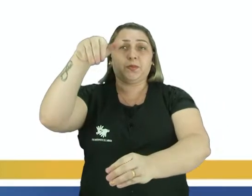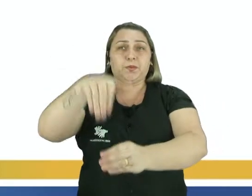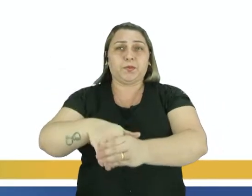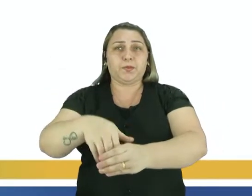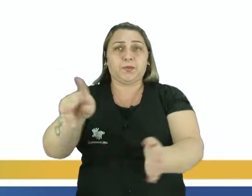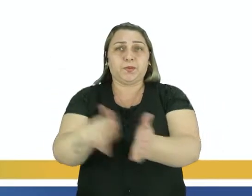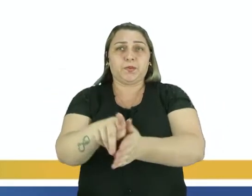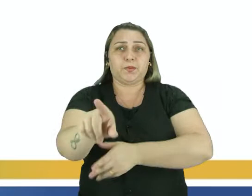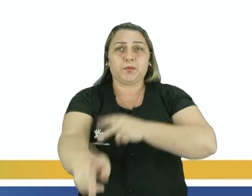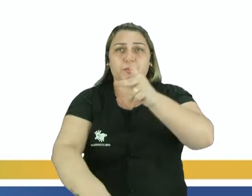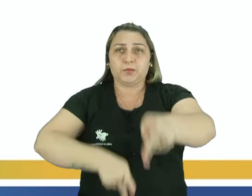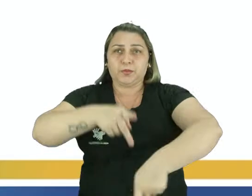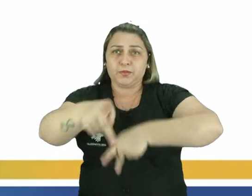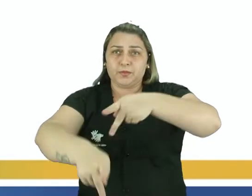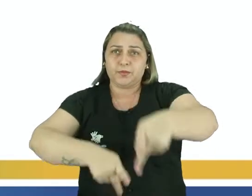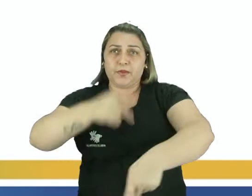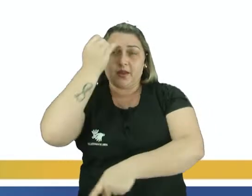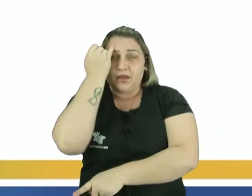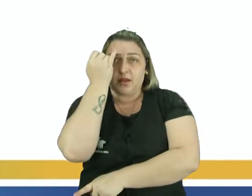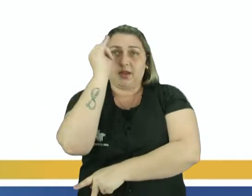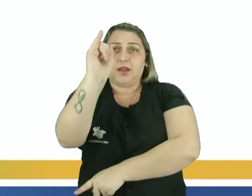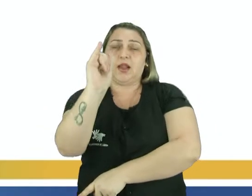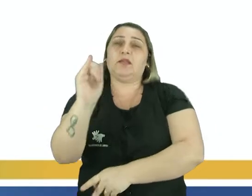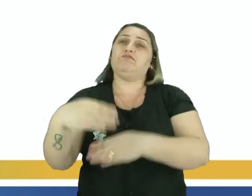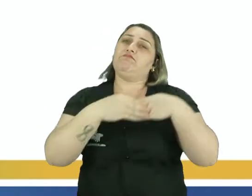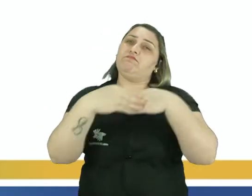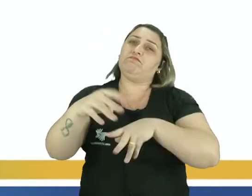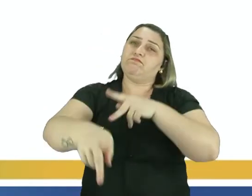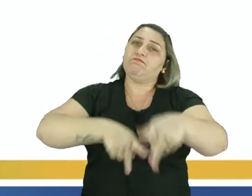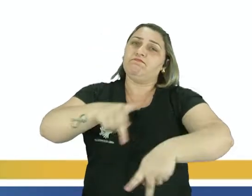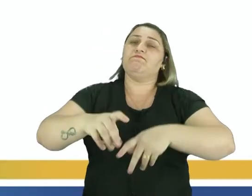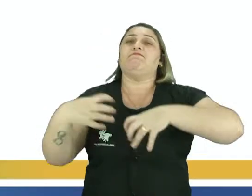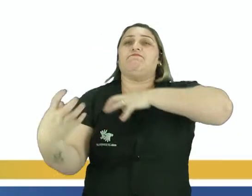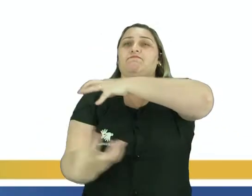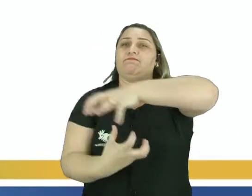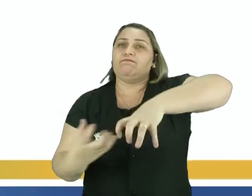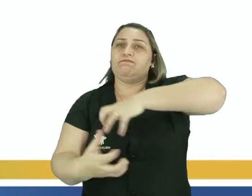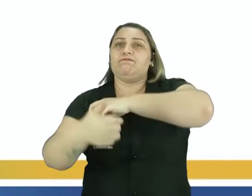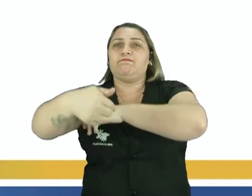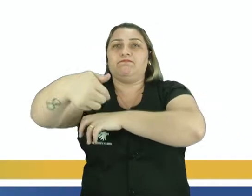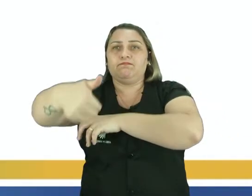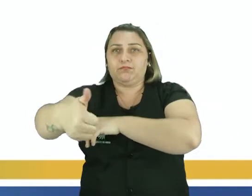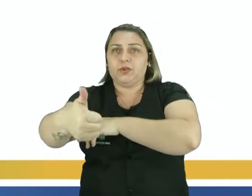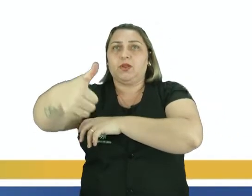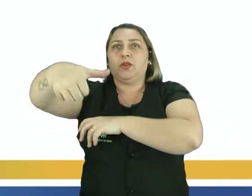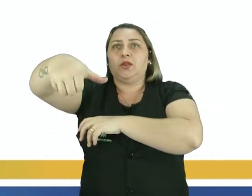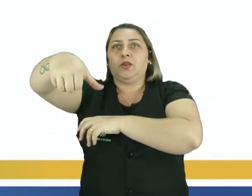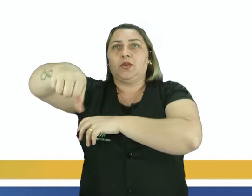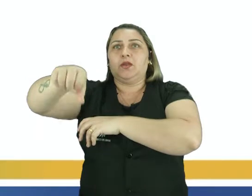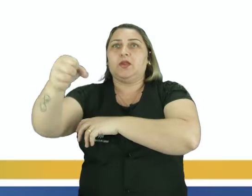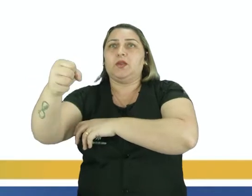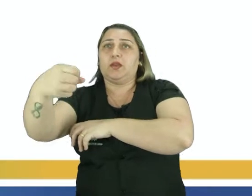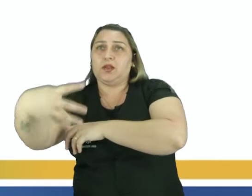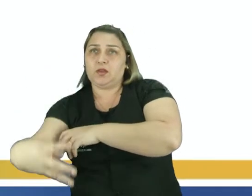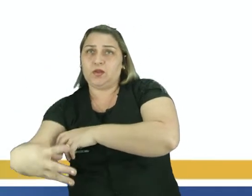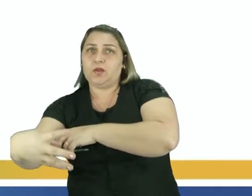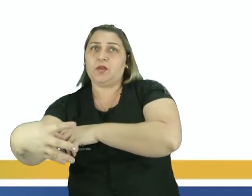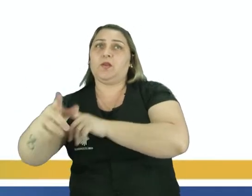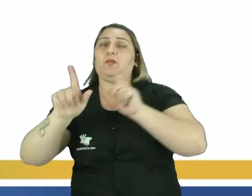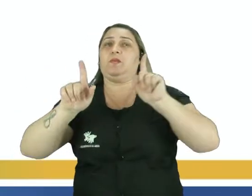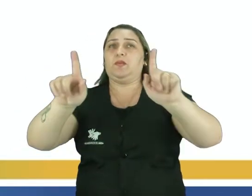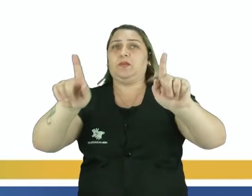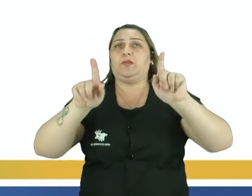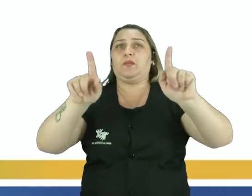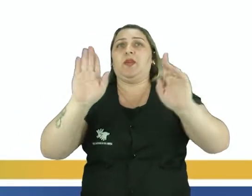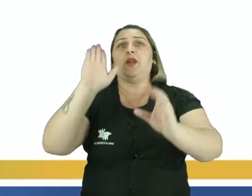pela população. Essa ideia levou a população a se manifestar em 1984, com a reivindicação da